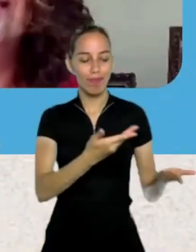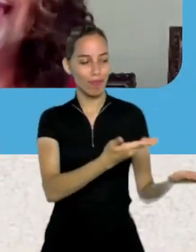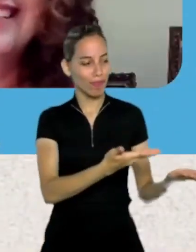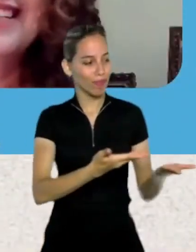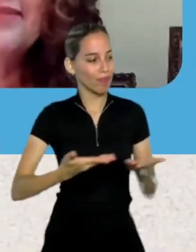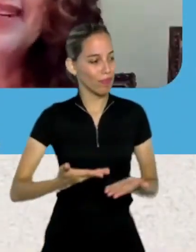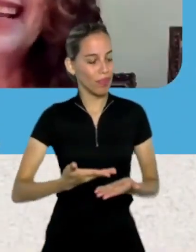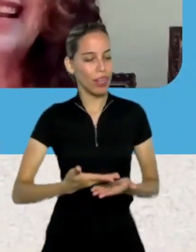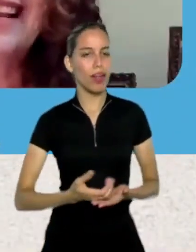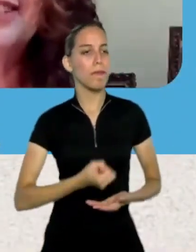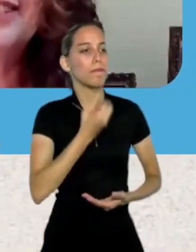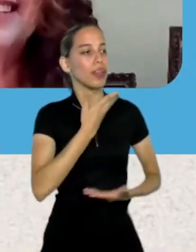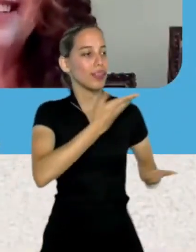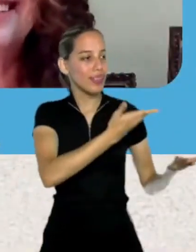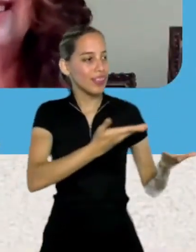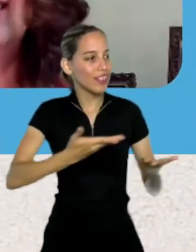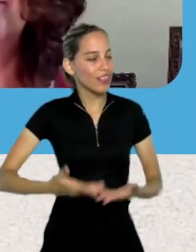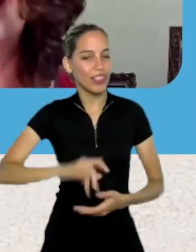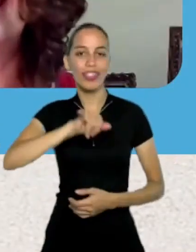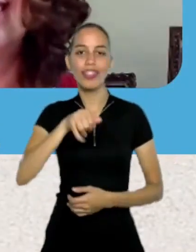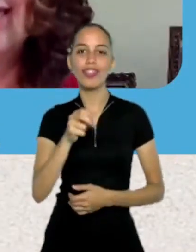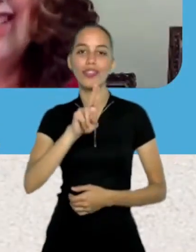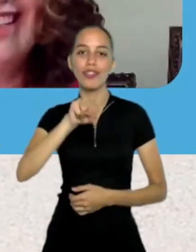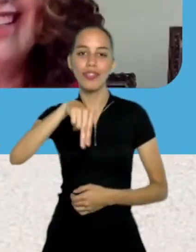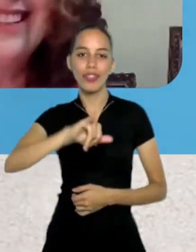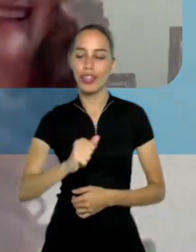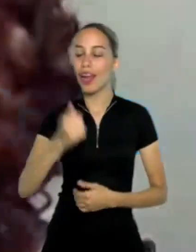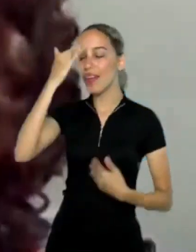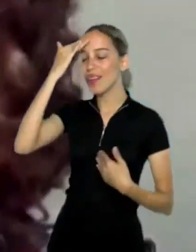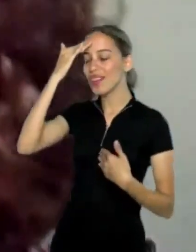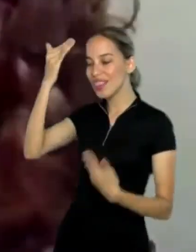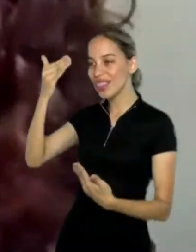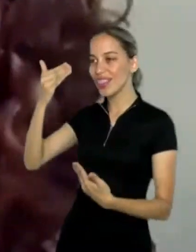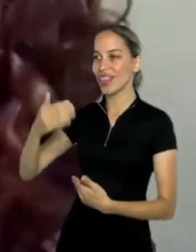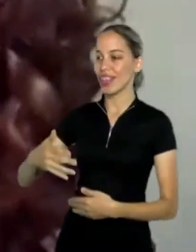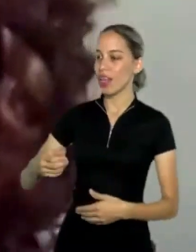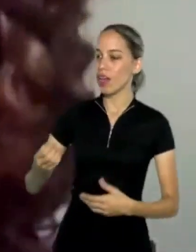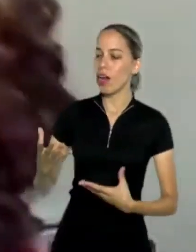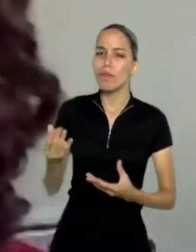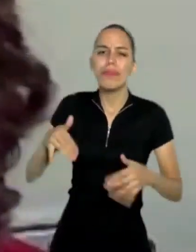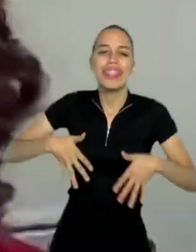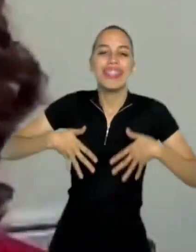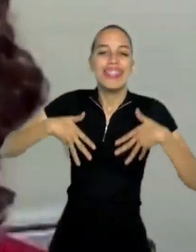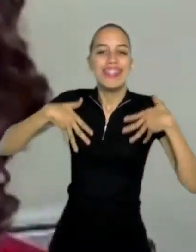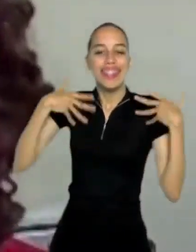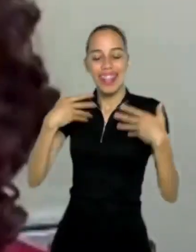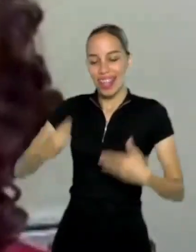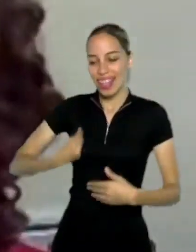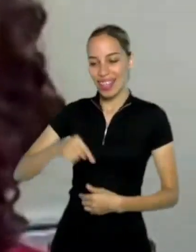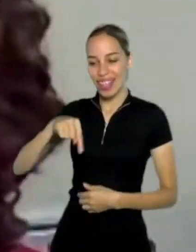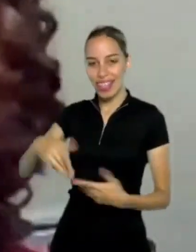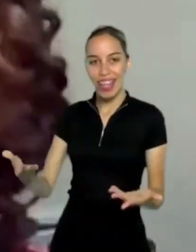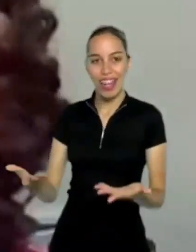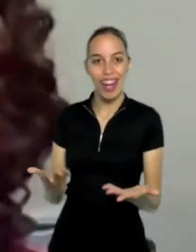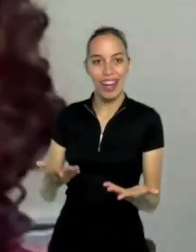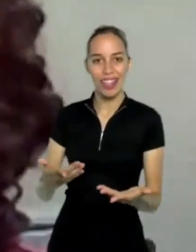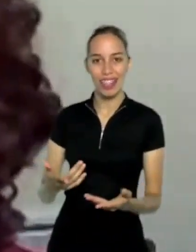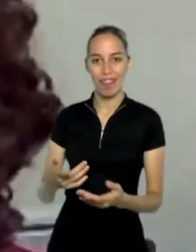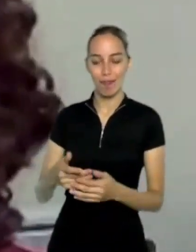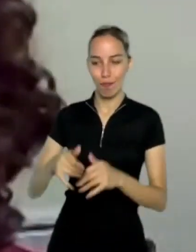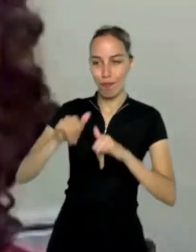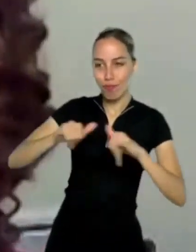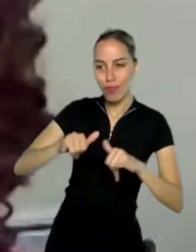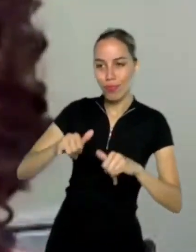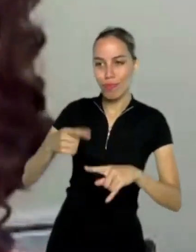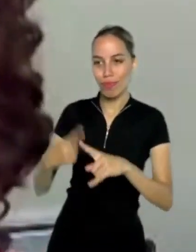Júnia. Obrigada, Josane. É uma grande alegria estar aqui com você hoje, nesse programa que é tão